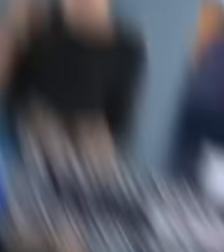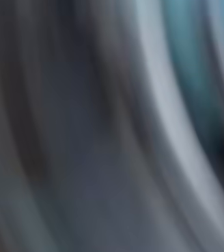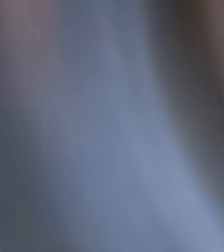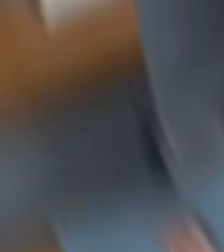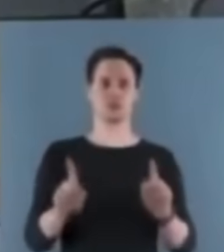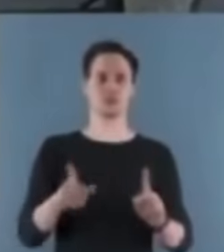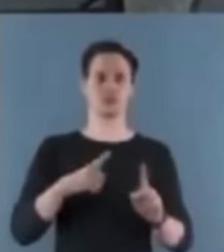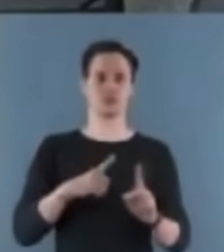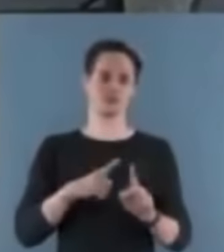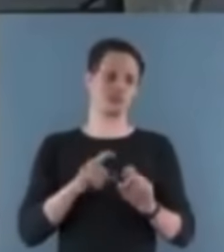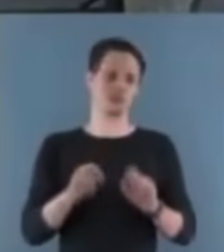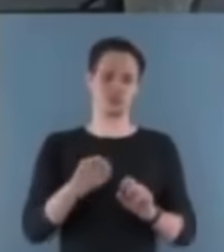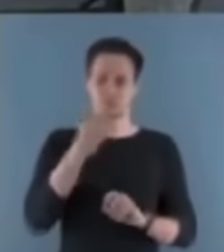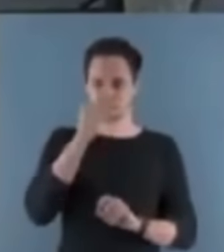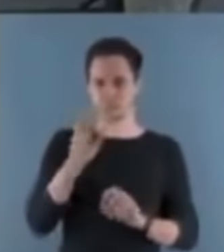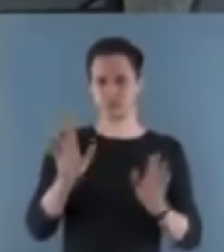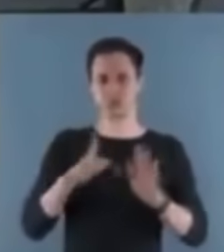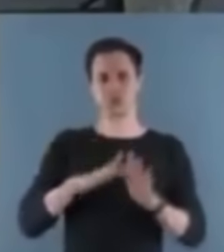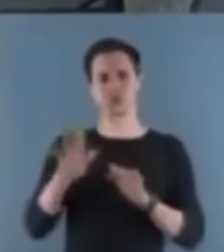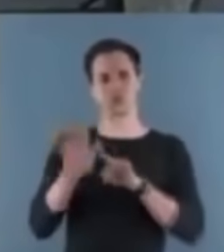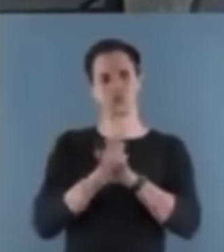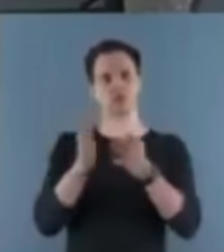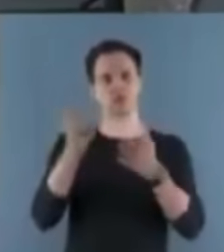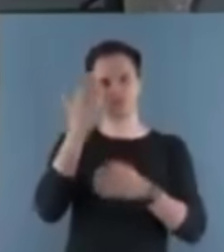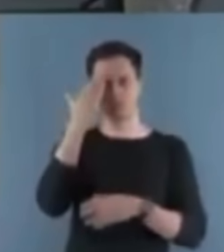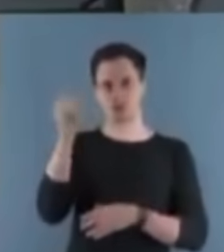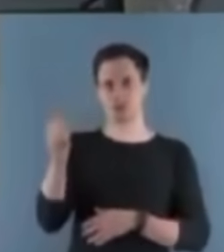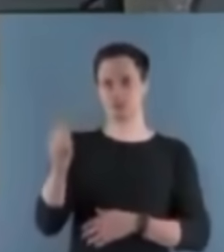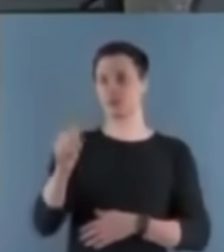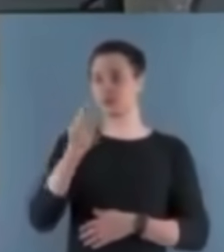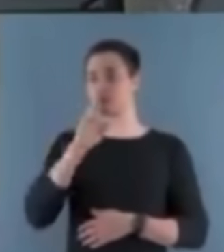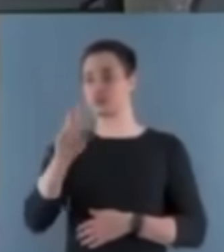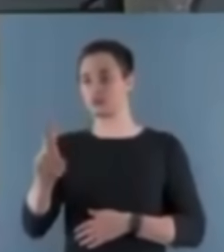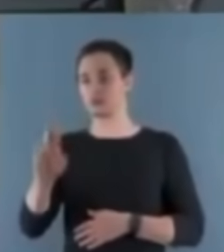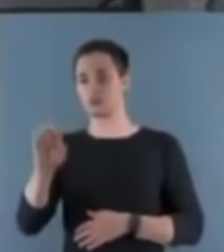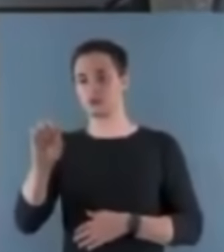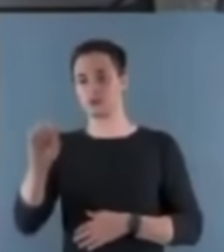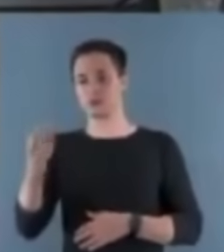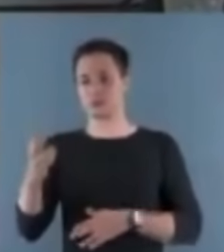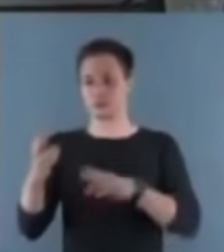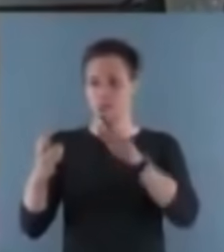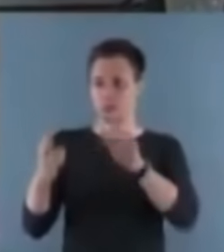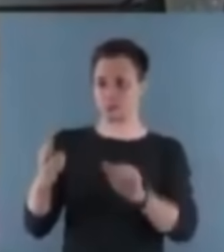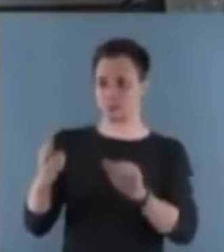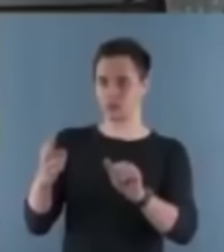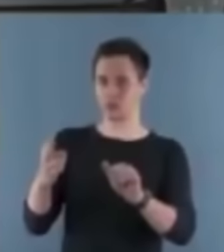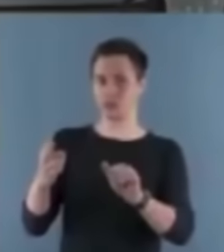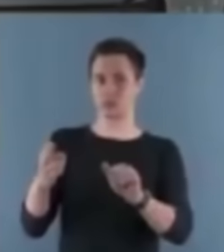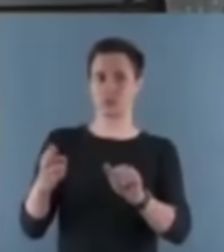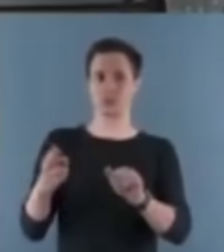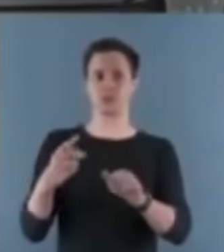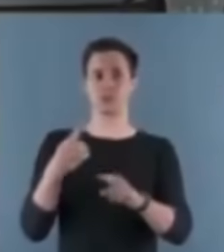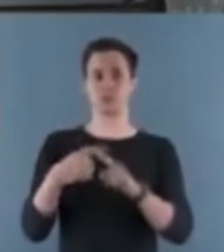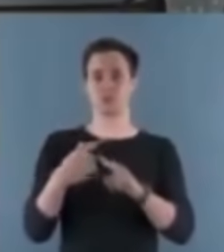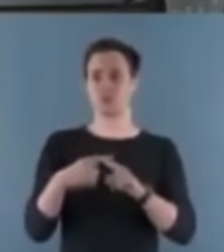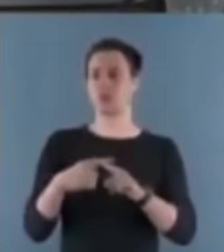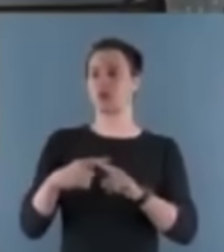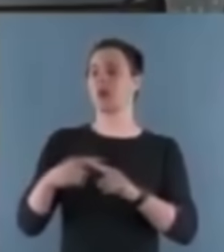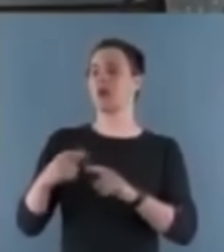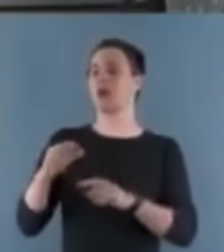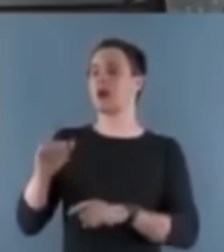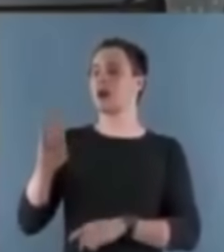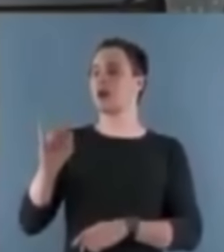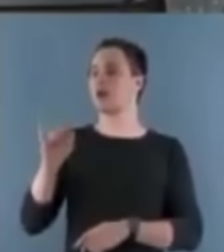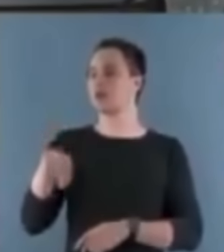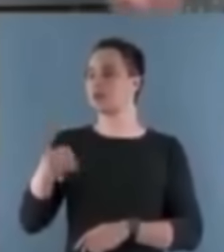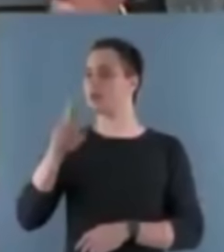presidente. Eu fiz uma pergunta e eu quero saber, vai responder ou vai fugir da resposta? Esses informes que recebeu da BIM. Até agora o senhor está dizendo